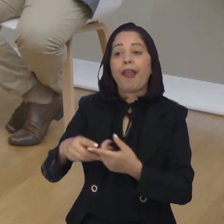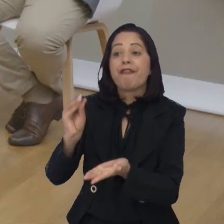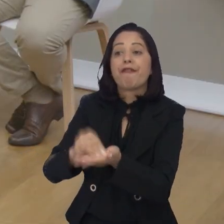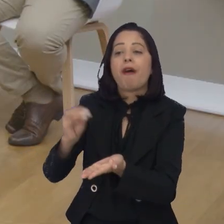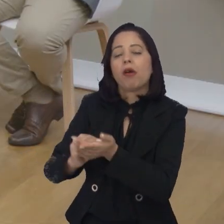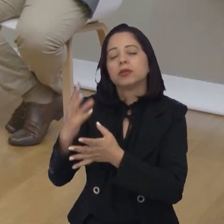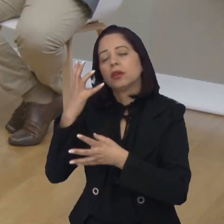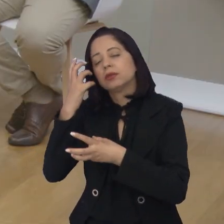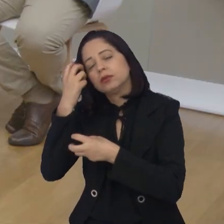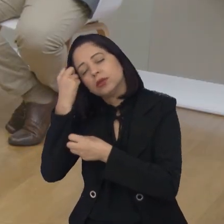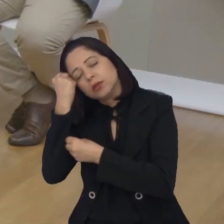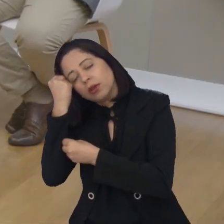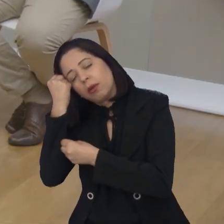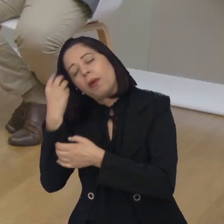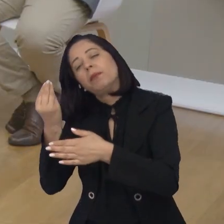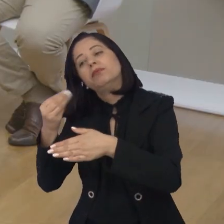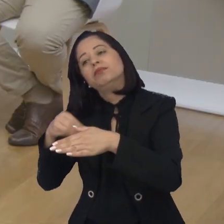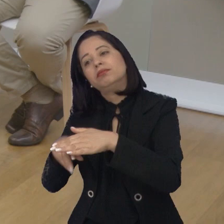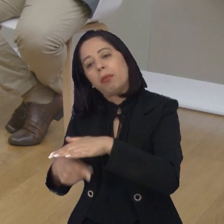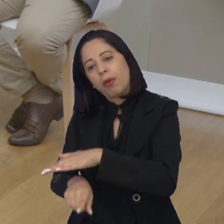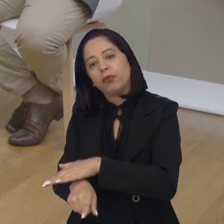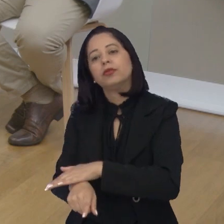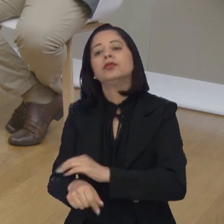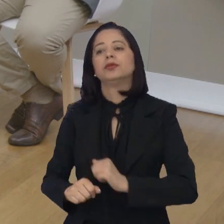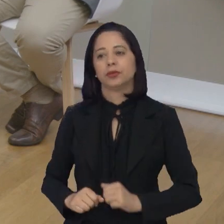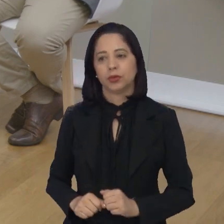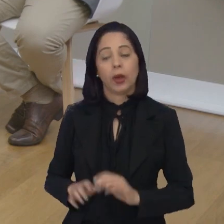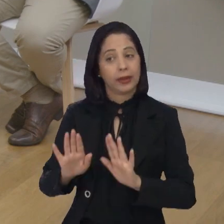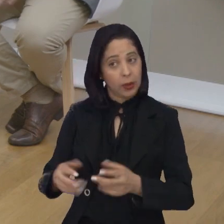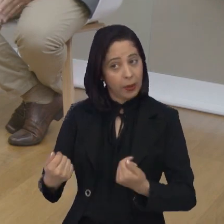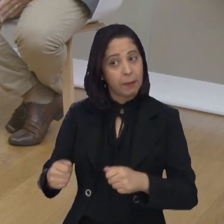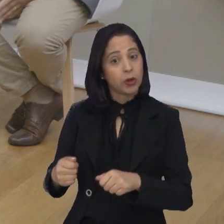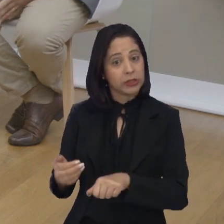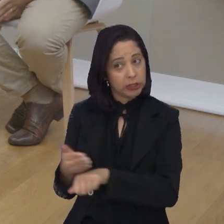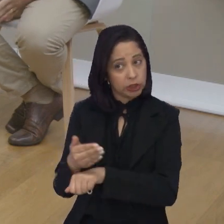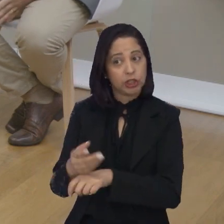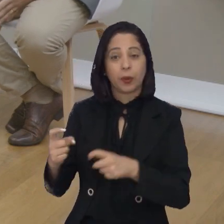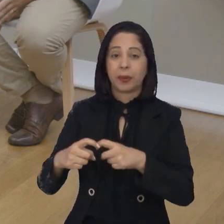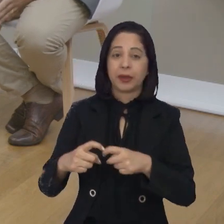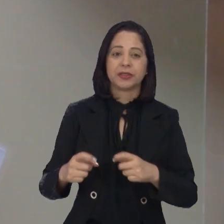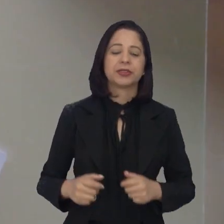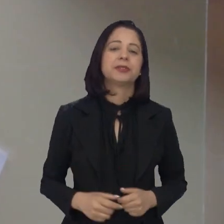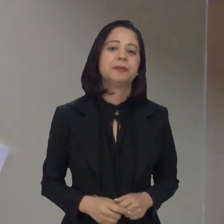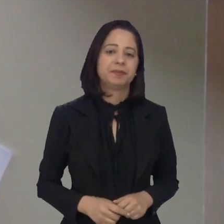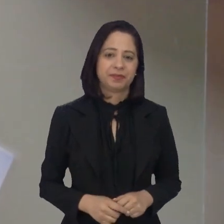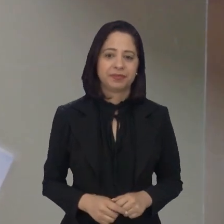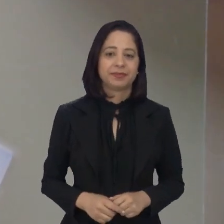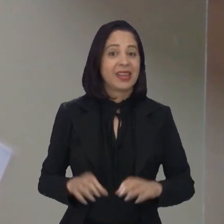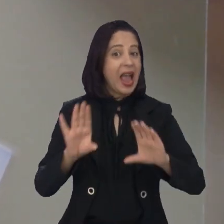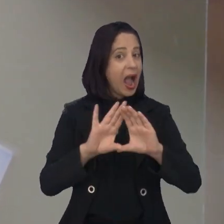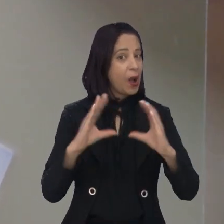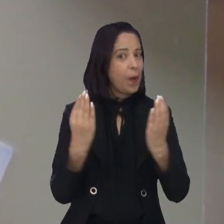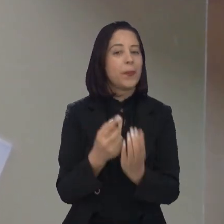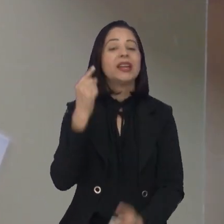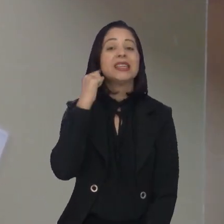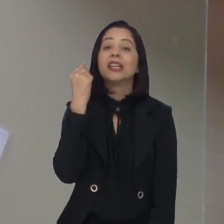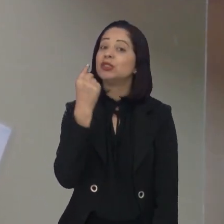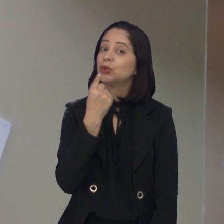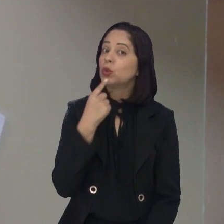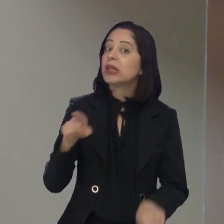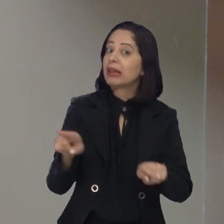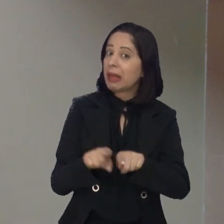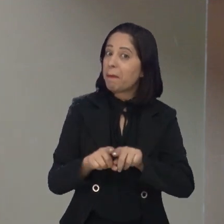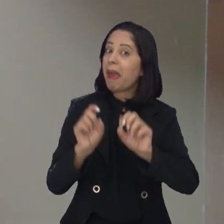percebe até que tem essa apneia. Então é importante sempre fazer esse rastreio. Tá certo. E a comunidade surda também